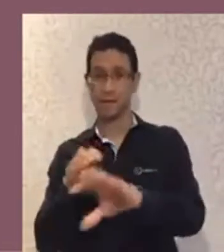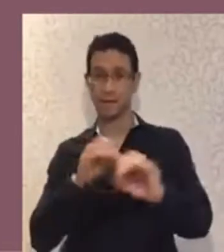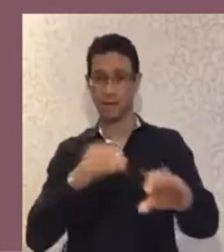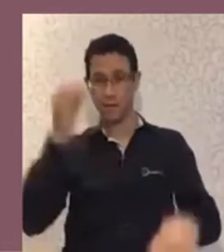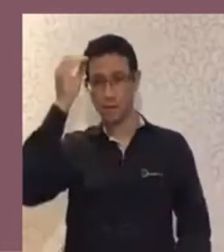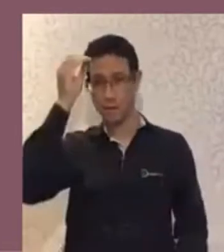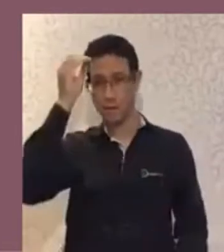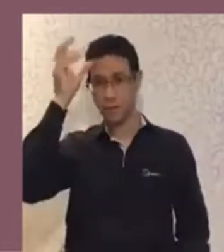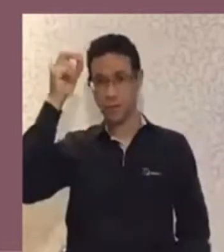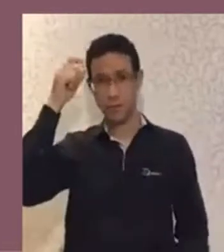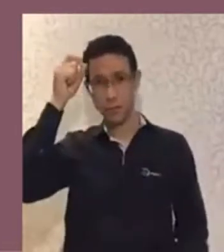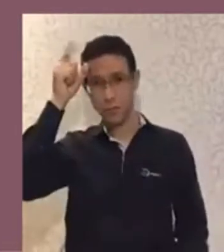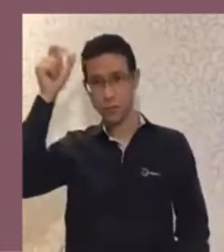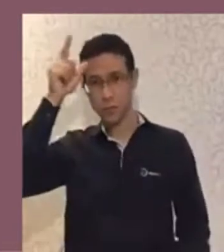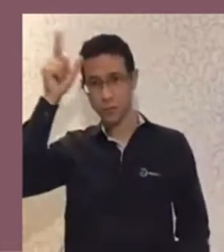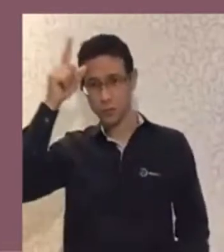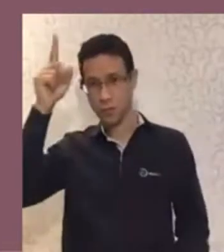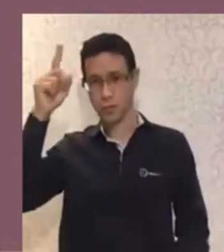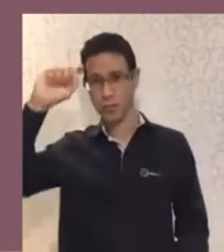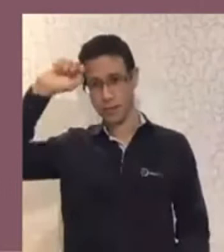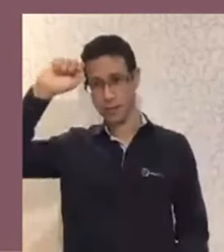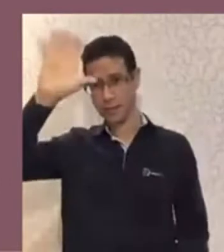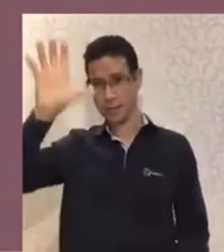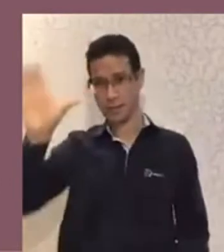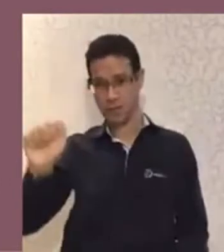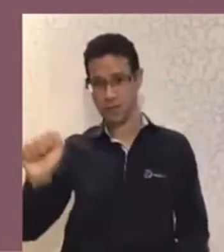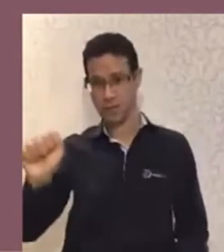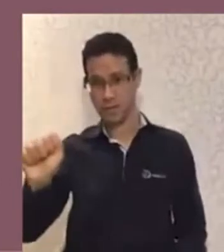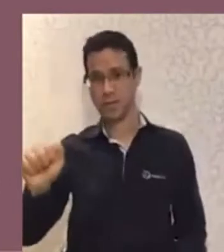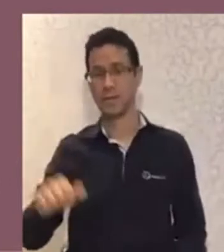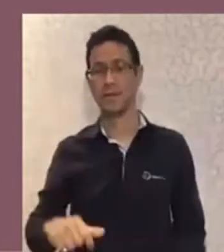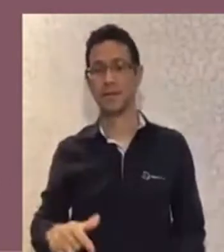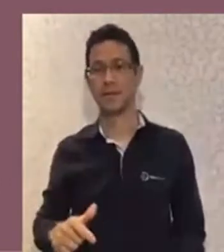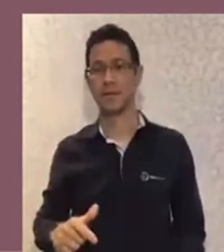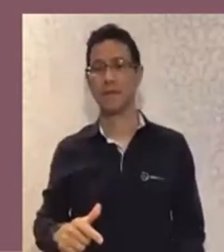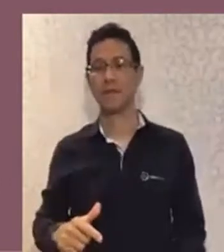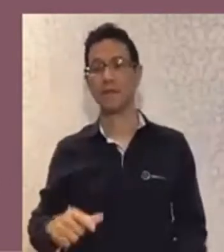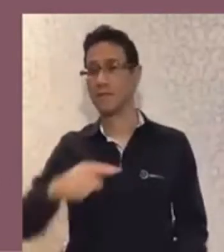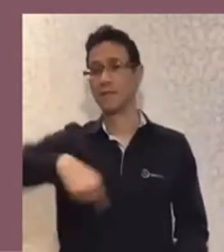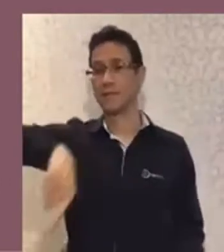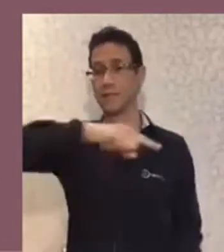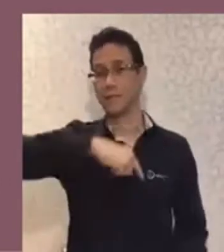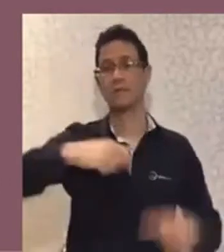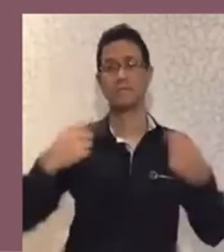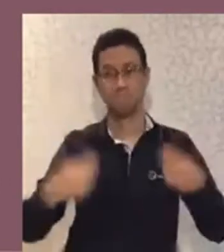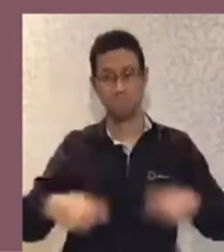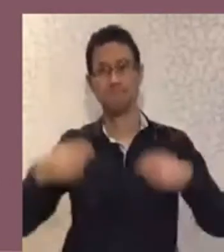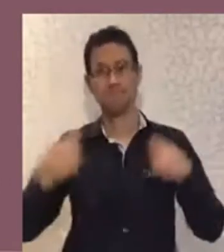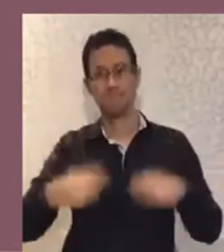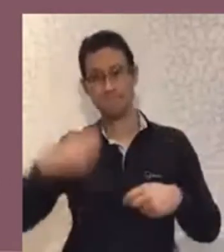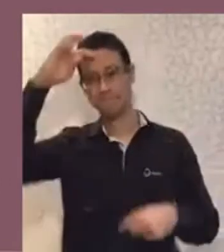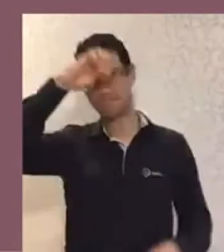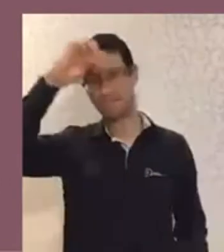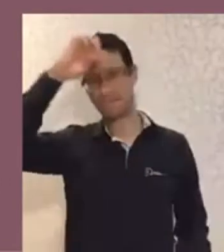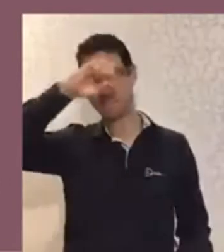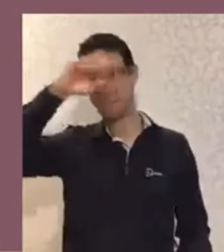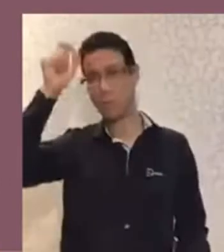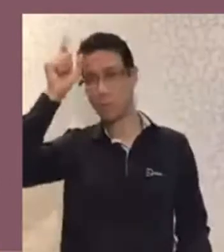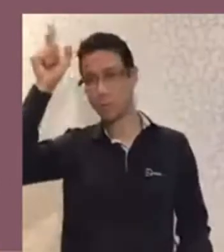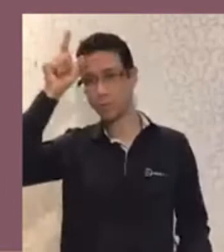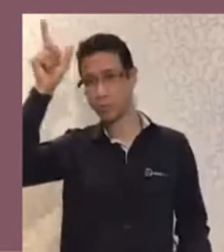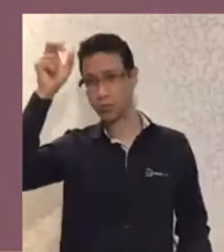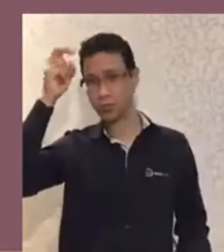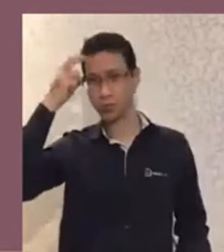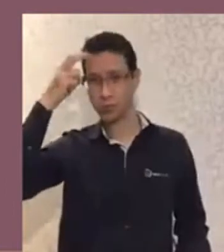africana, é que a gente aprenda que as culturas que nos formam, as histórias que